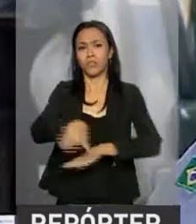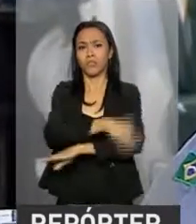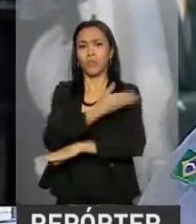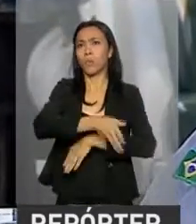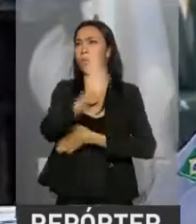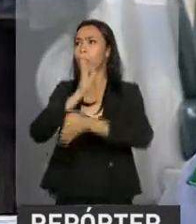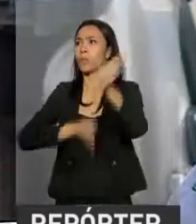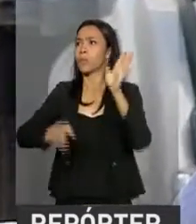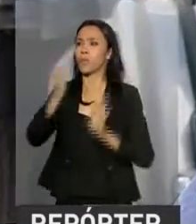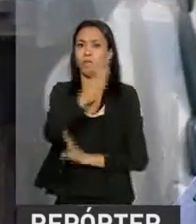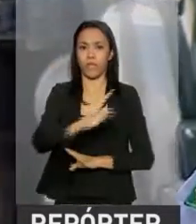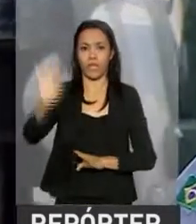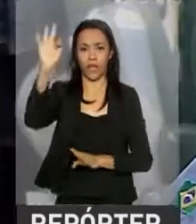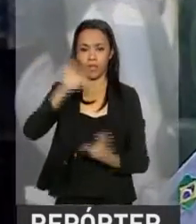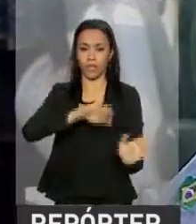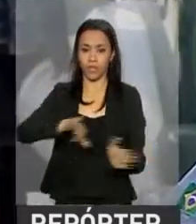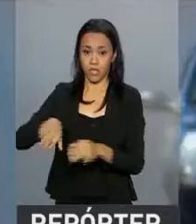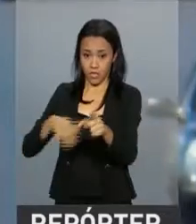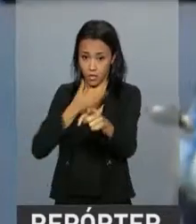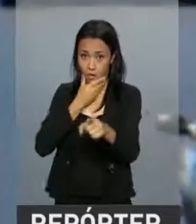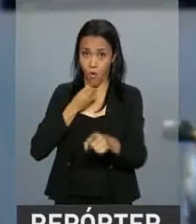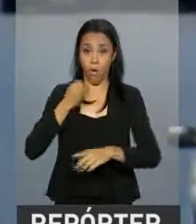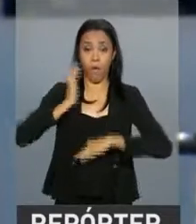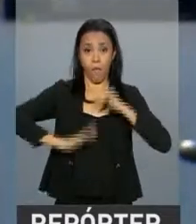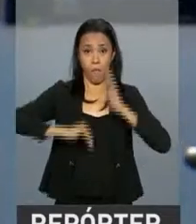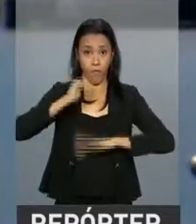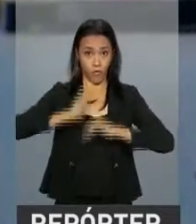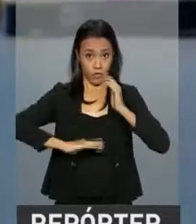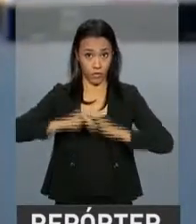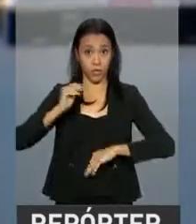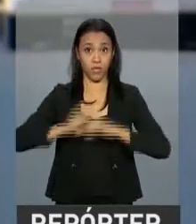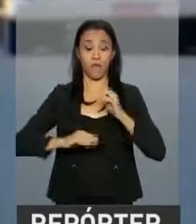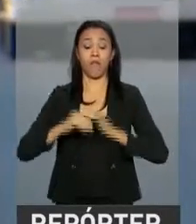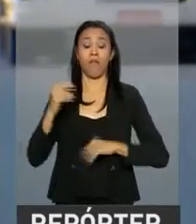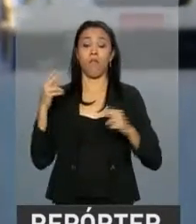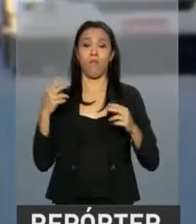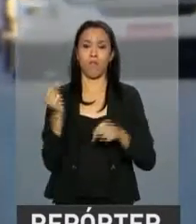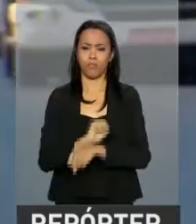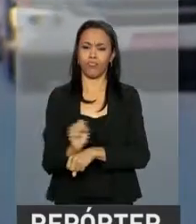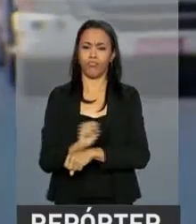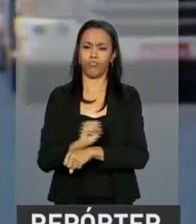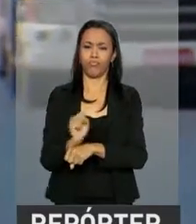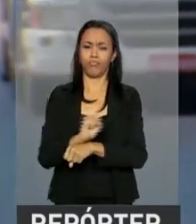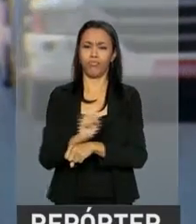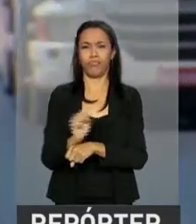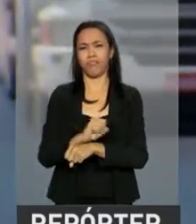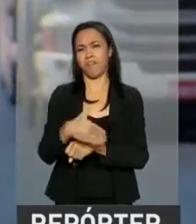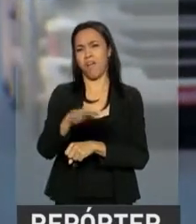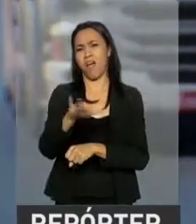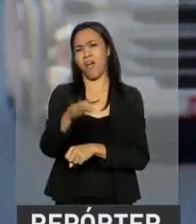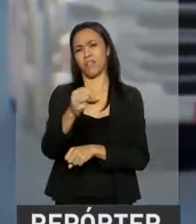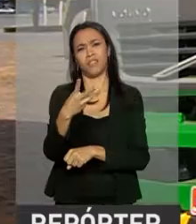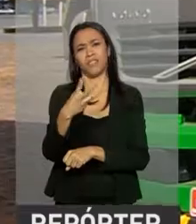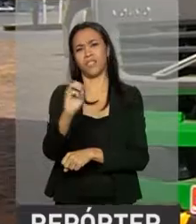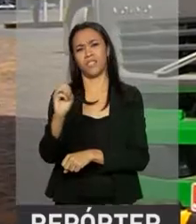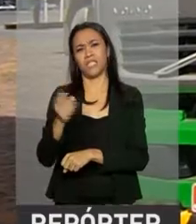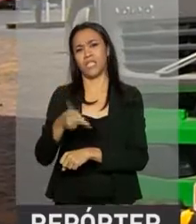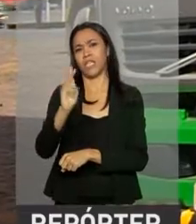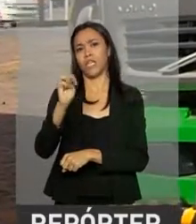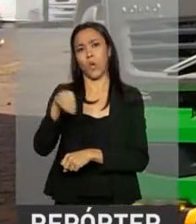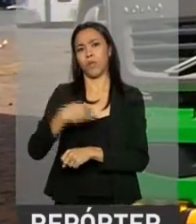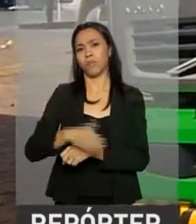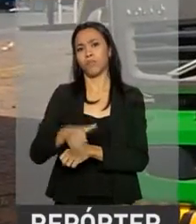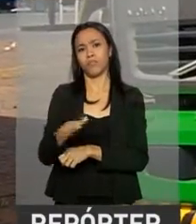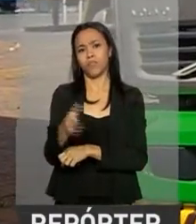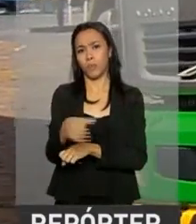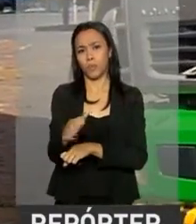carlos alberto é motorista profissional são mais de 300 quilômetros de estrada que ele percorre todos os dias para fazer o